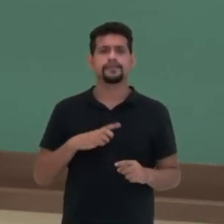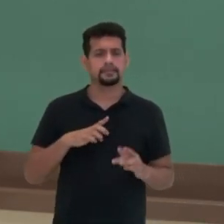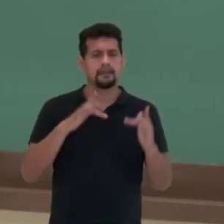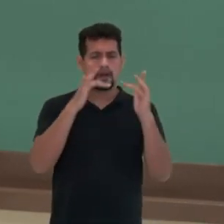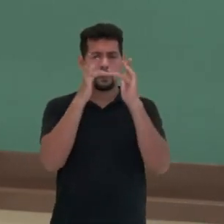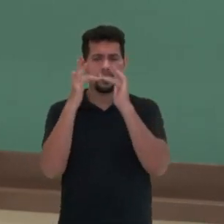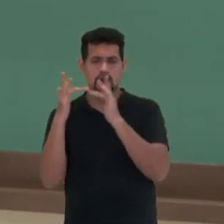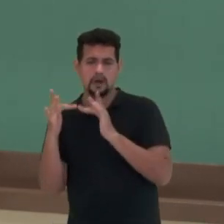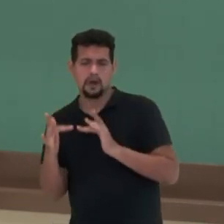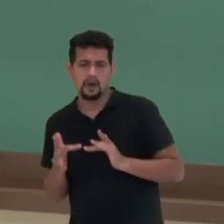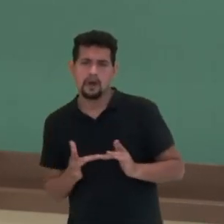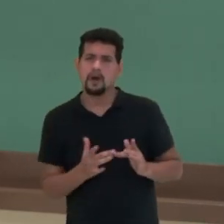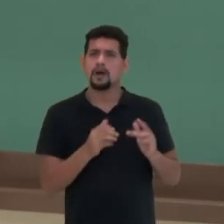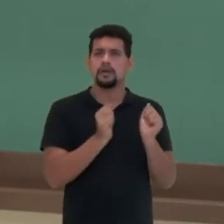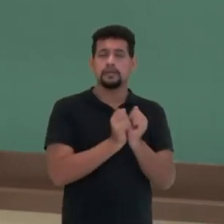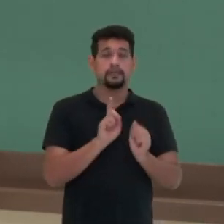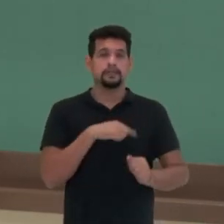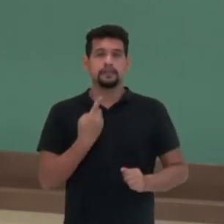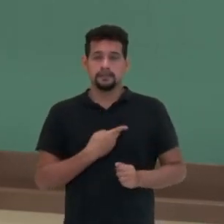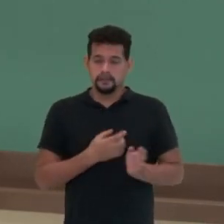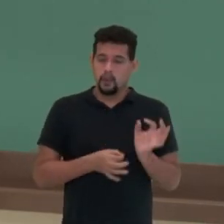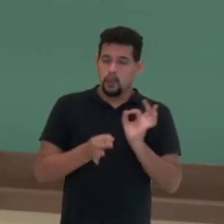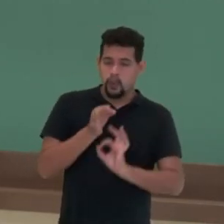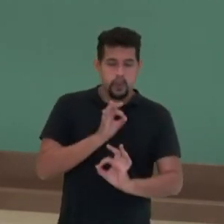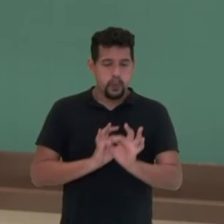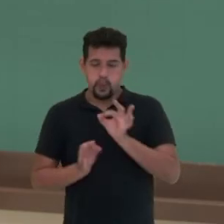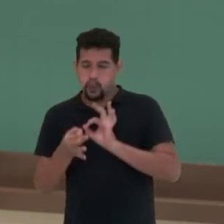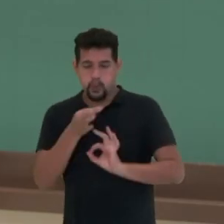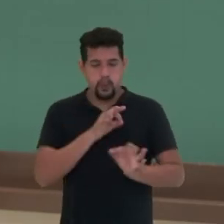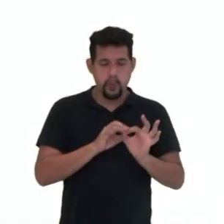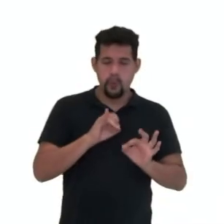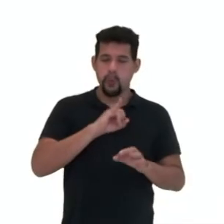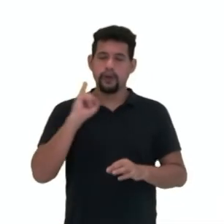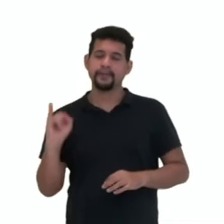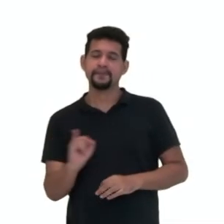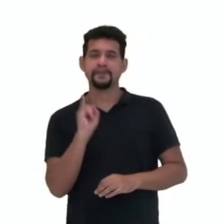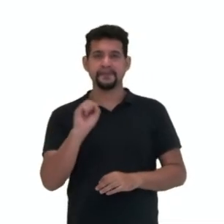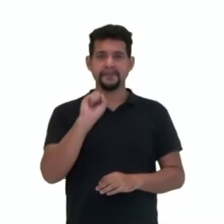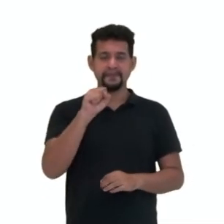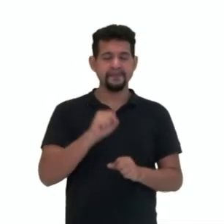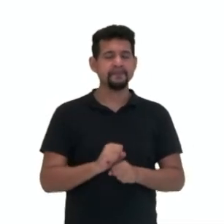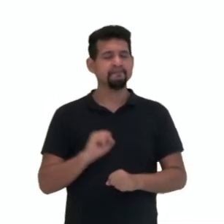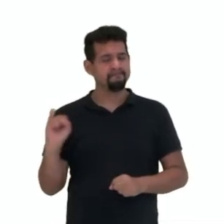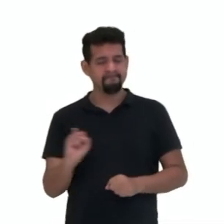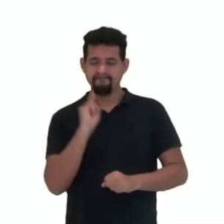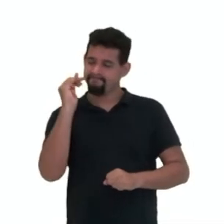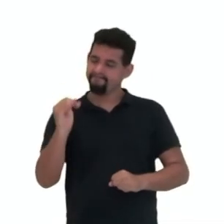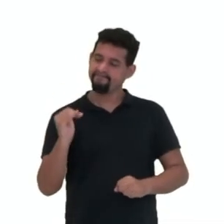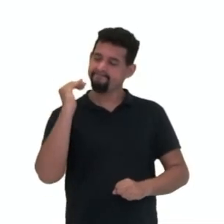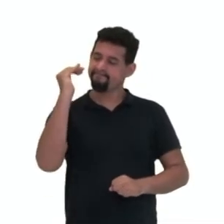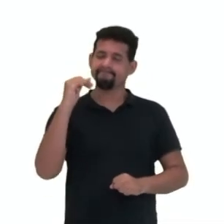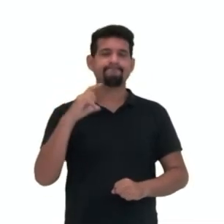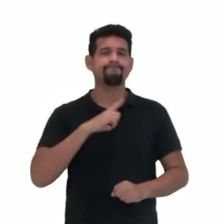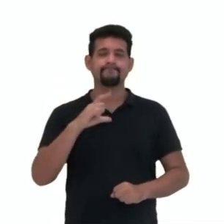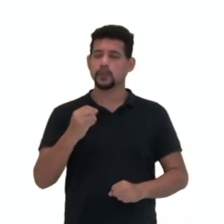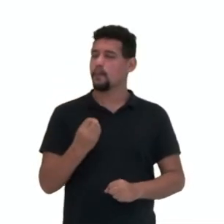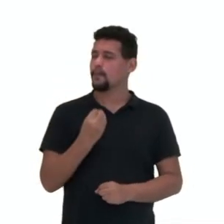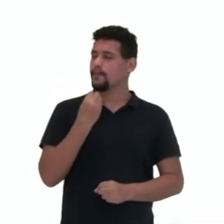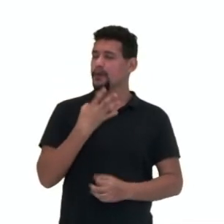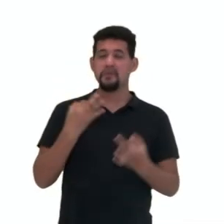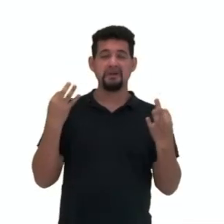interagem, né? Então, com a nossa célula e tal. Então, é importante, essencial, que mantenha uma